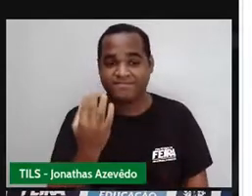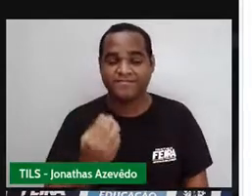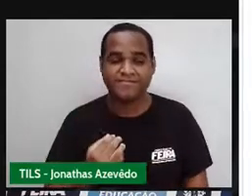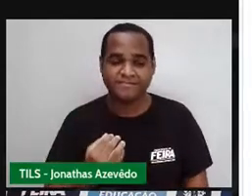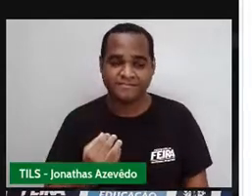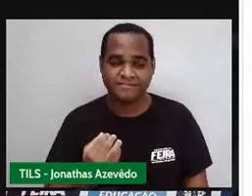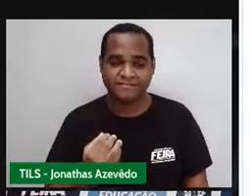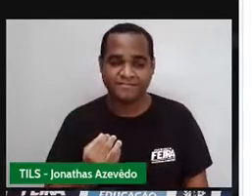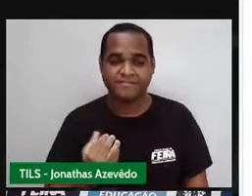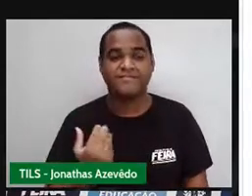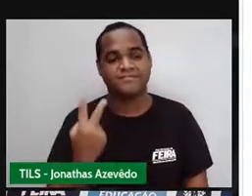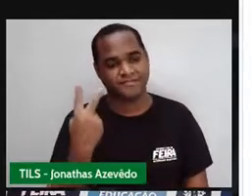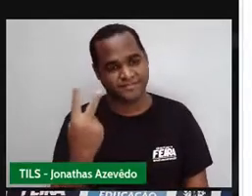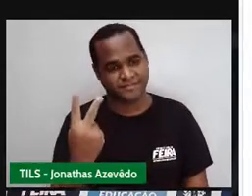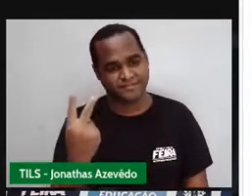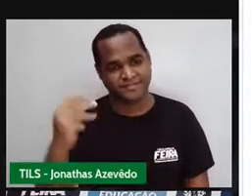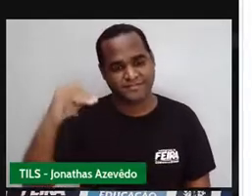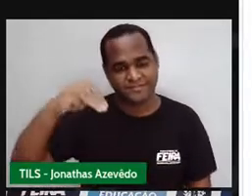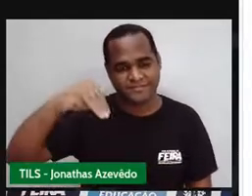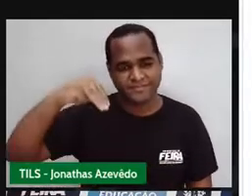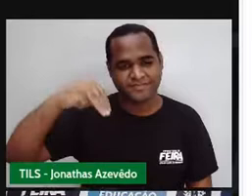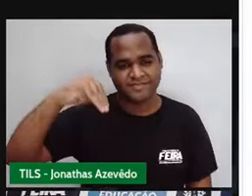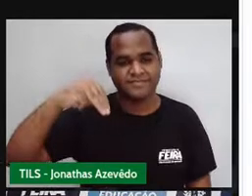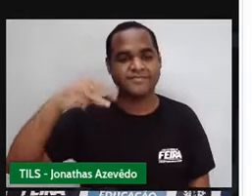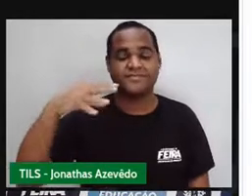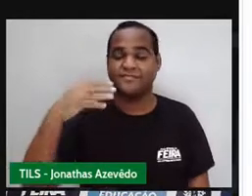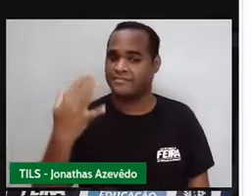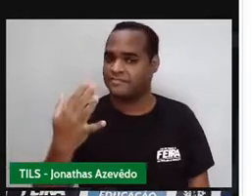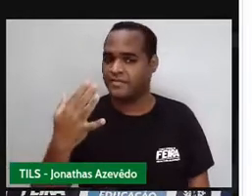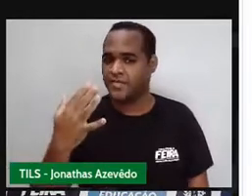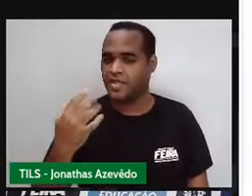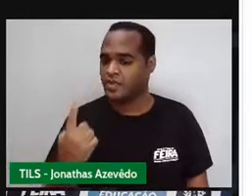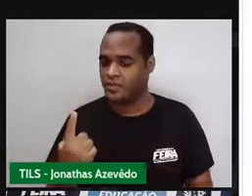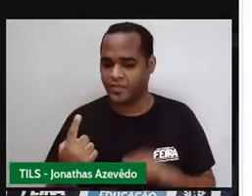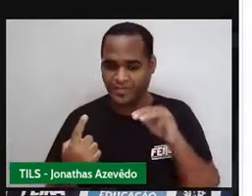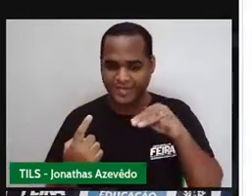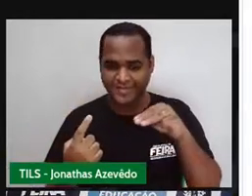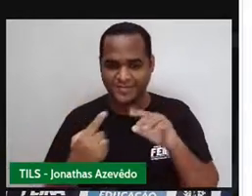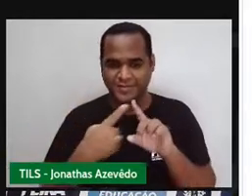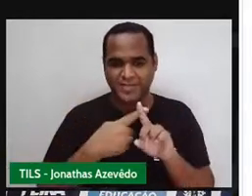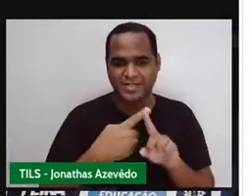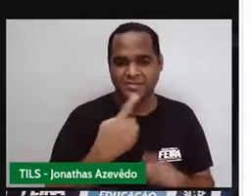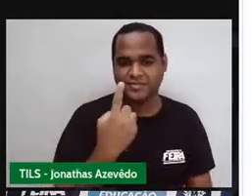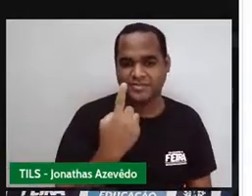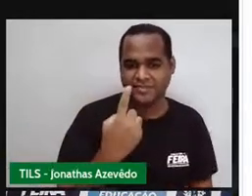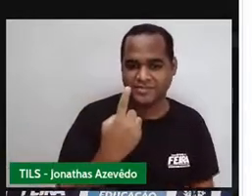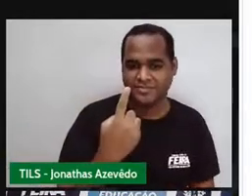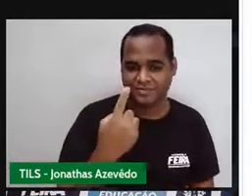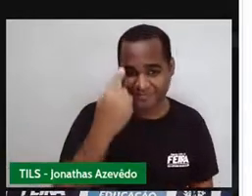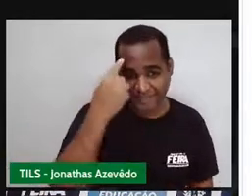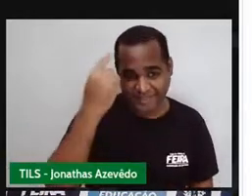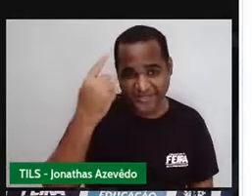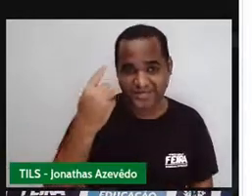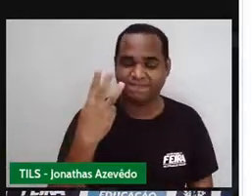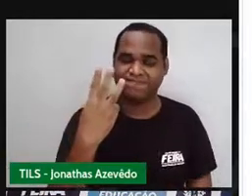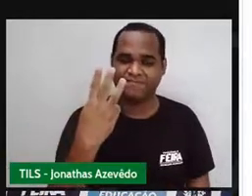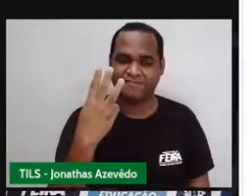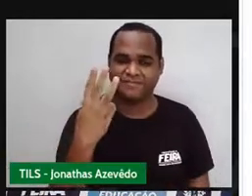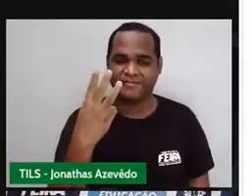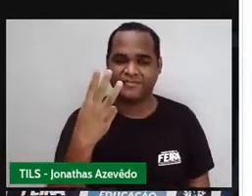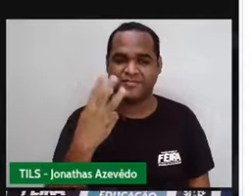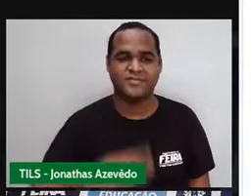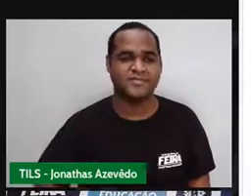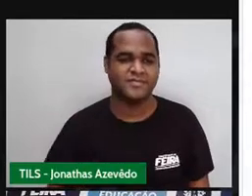faltam 2 metros né esse pedacinho tem um metro para completar os três da parede toda